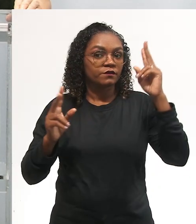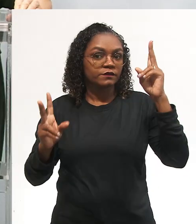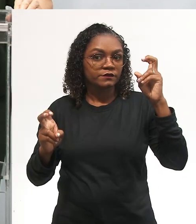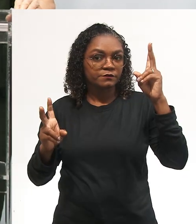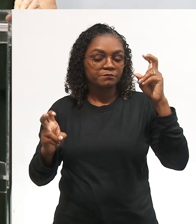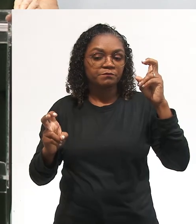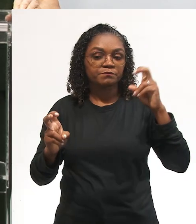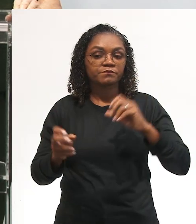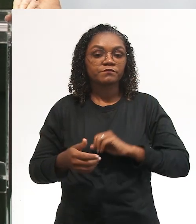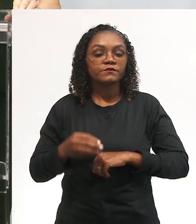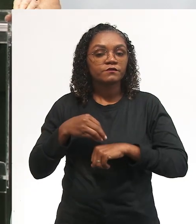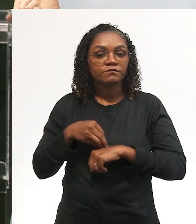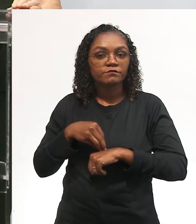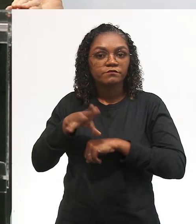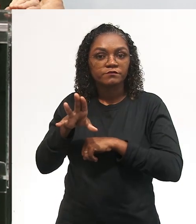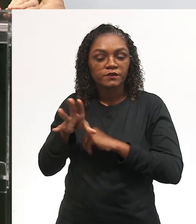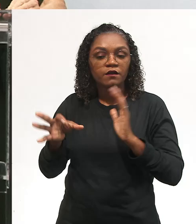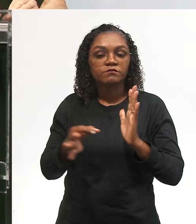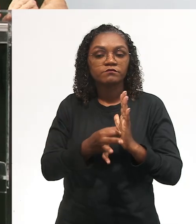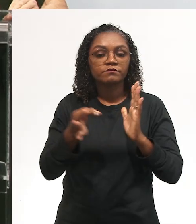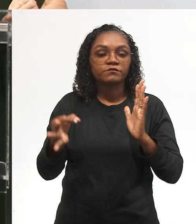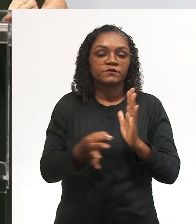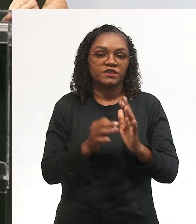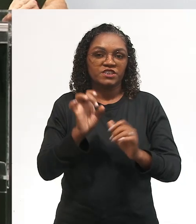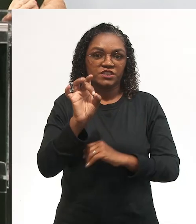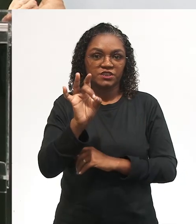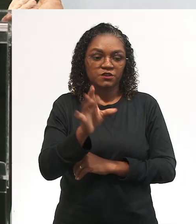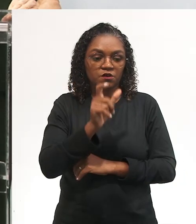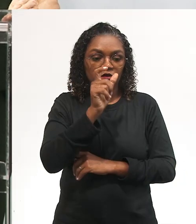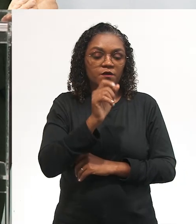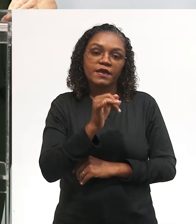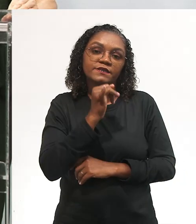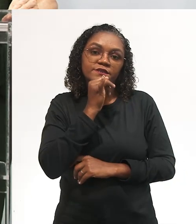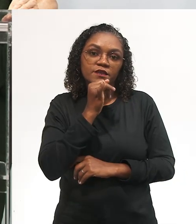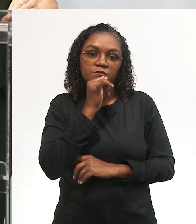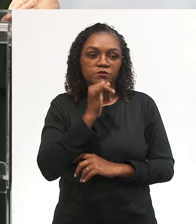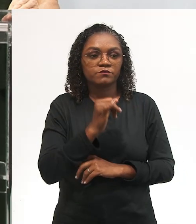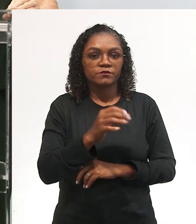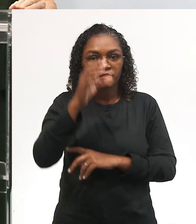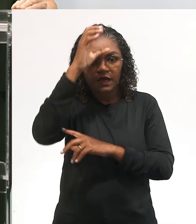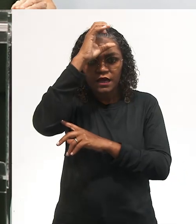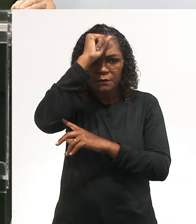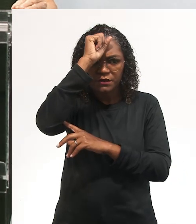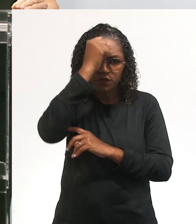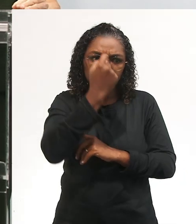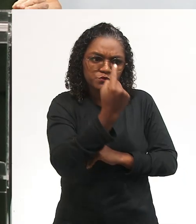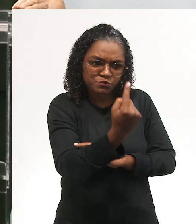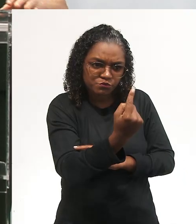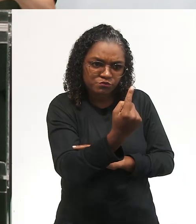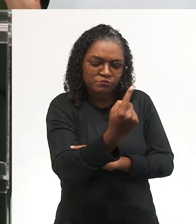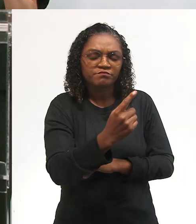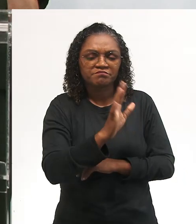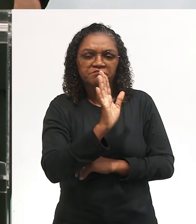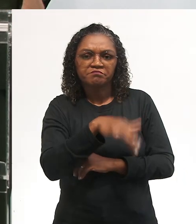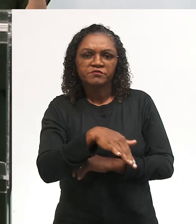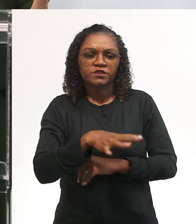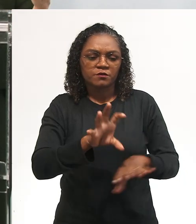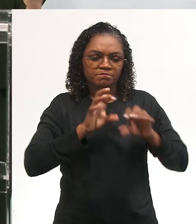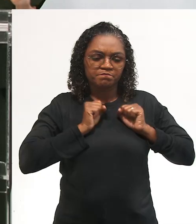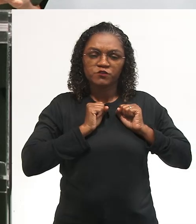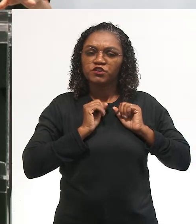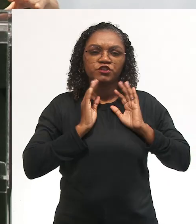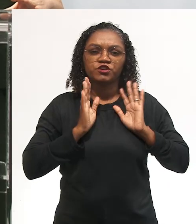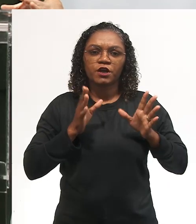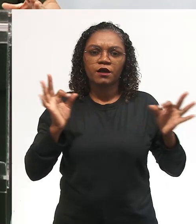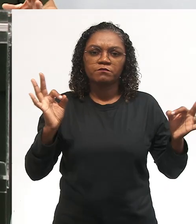que é uma contribuição que a gente não se apropria apenas de um determinado conhecimento, mas que a gente tenha